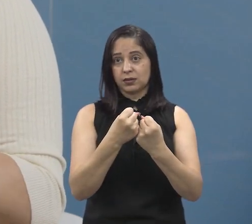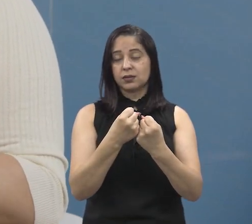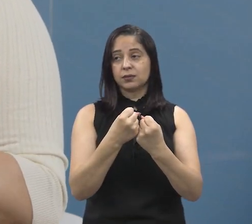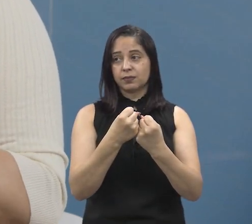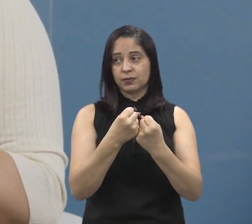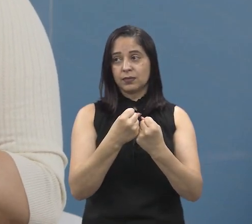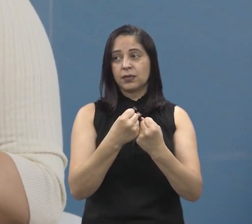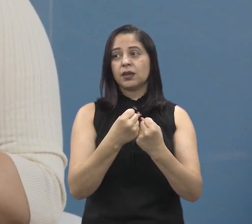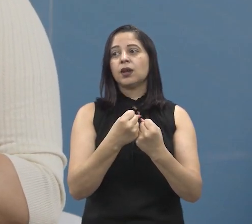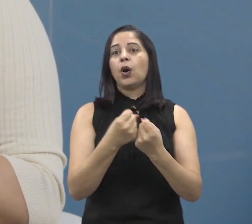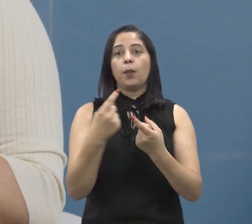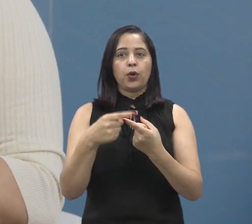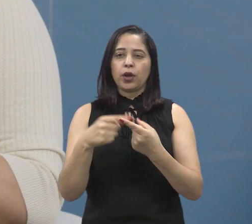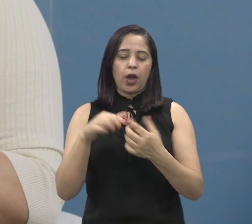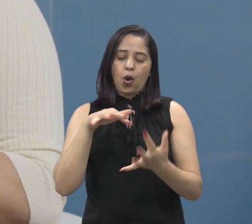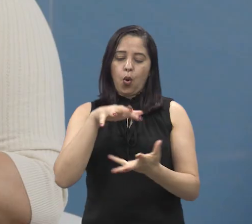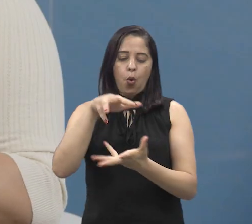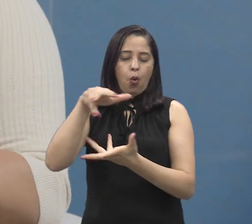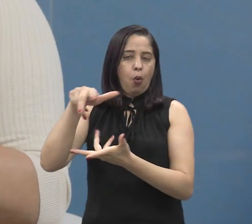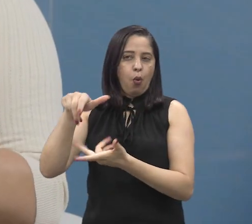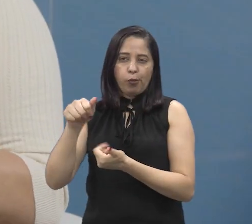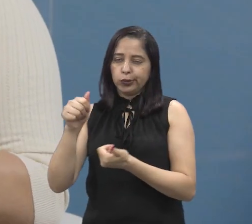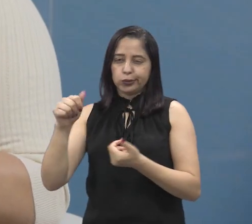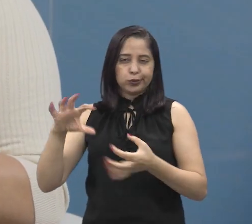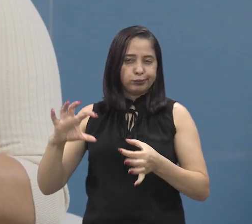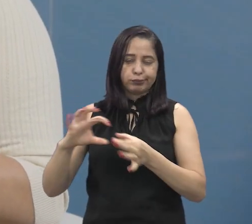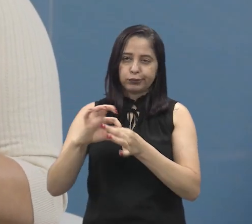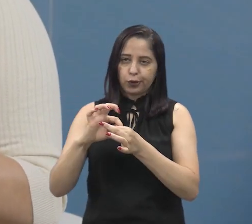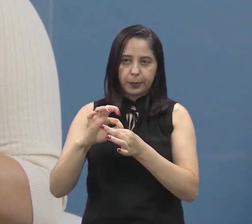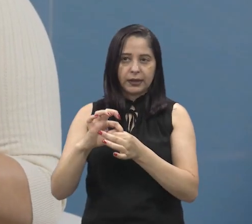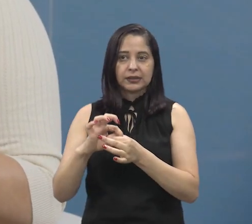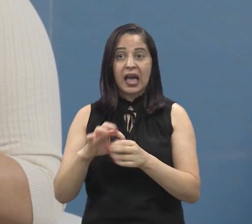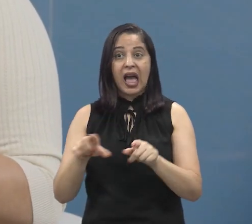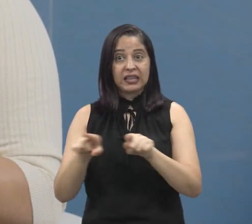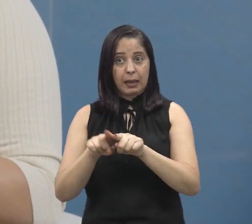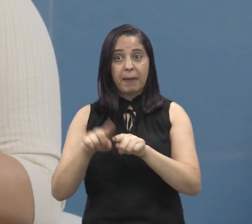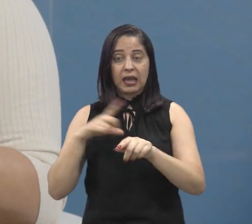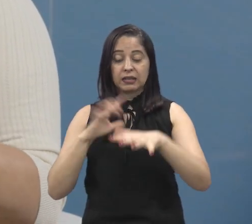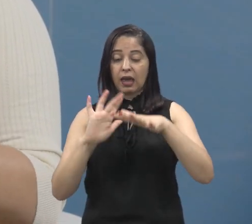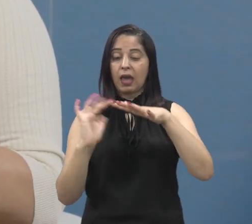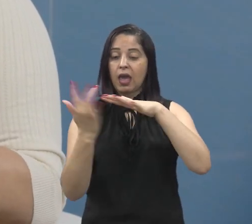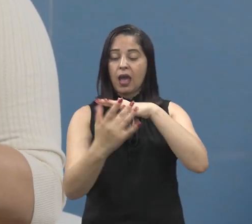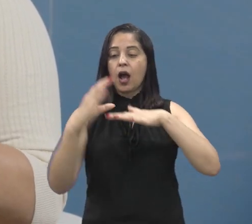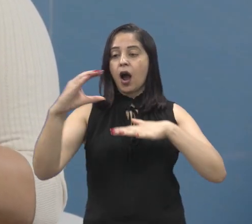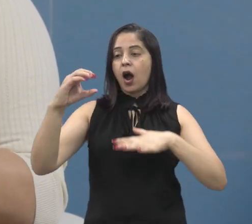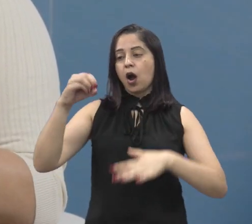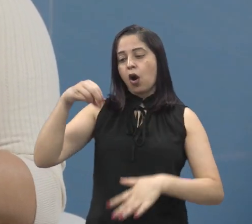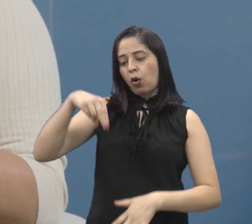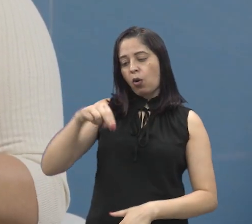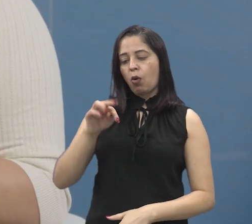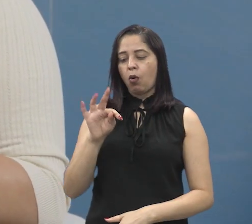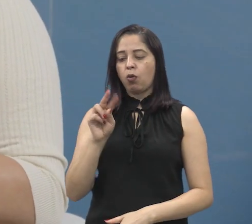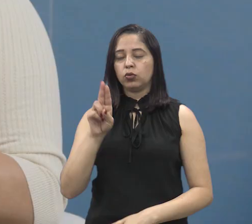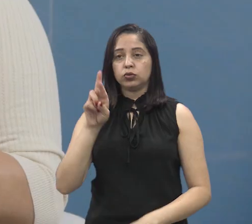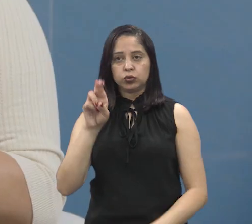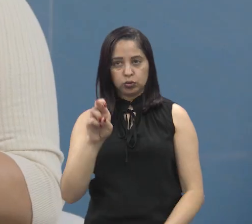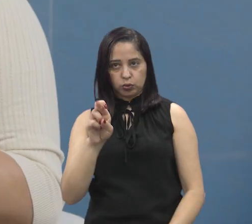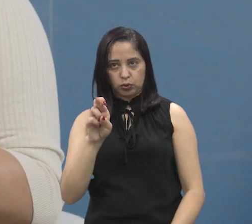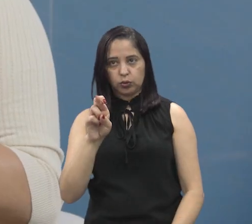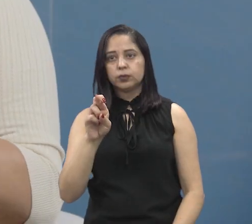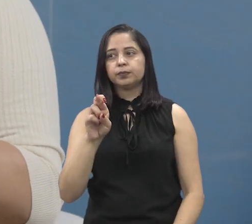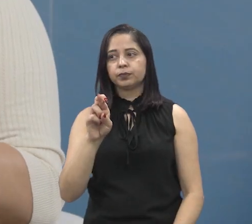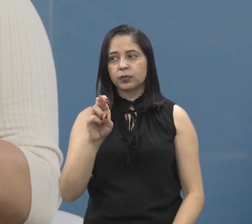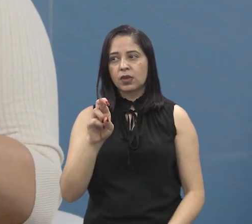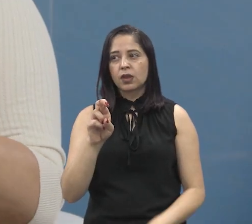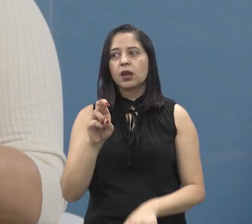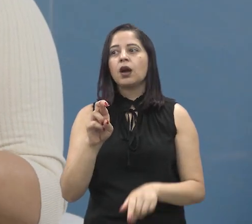que nós estamos vivenciando. Temos as redes sociais do Contour também, é muito ativo o Contour